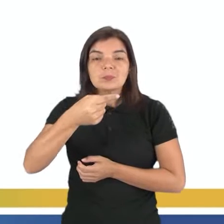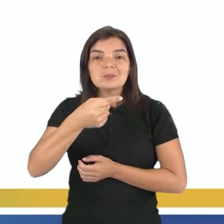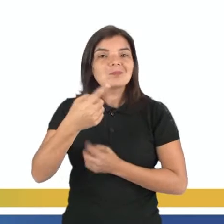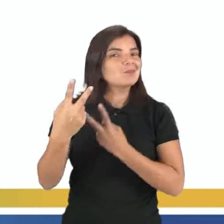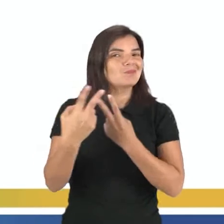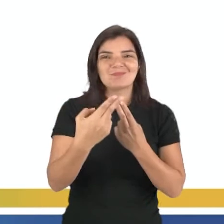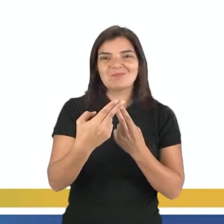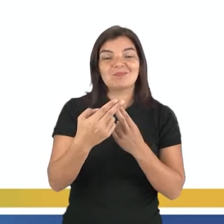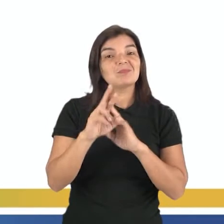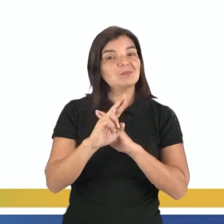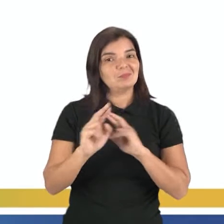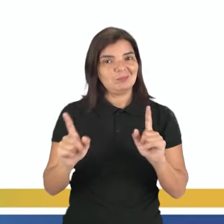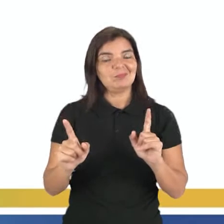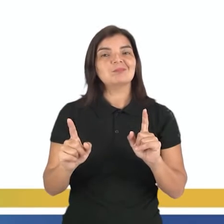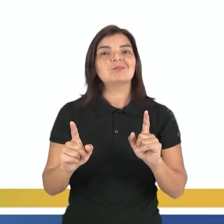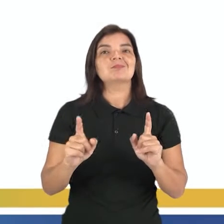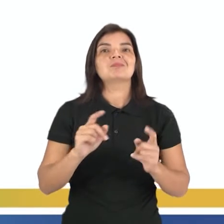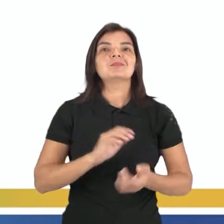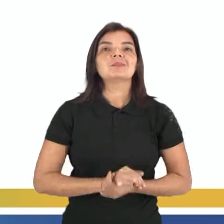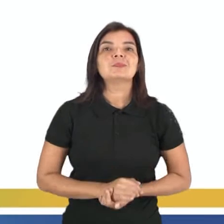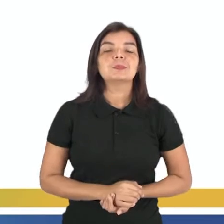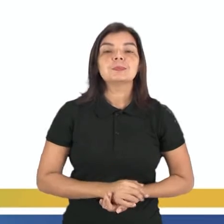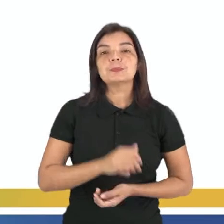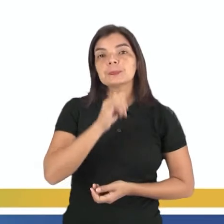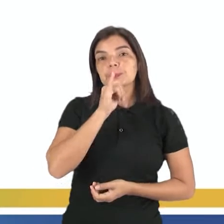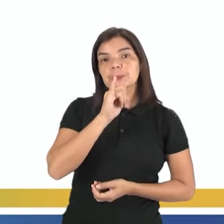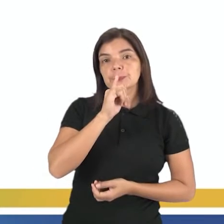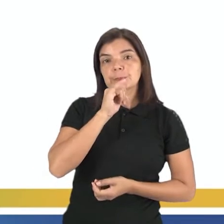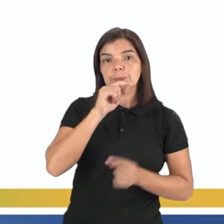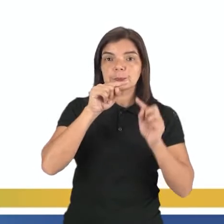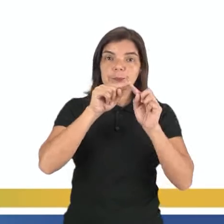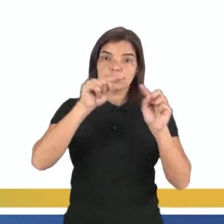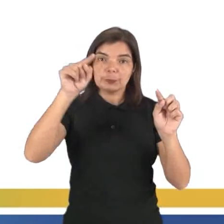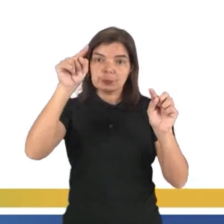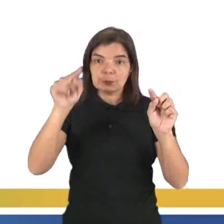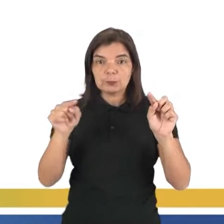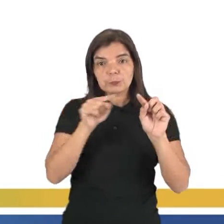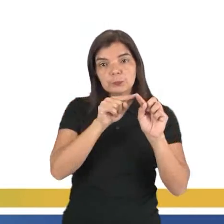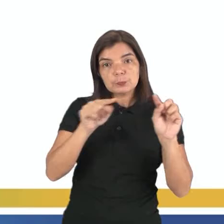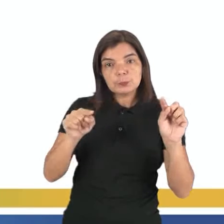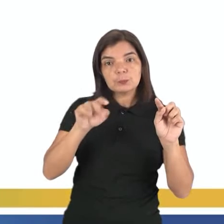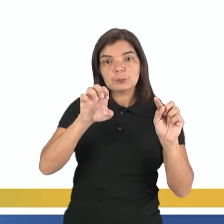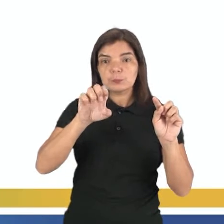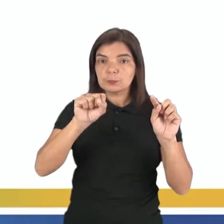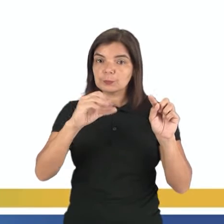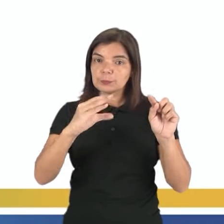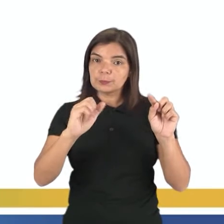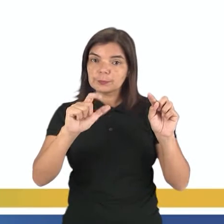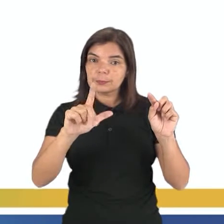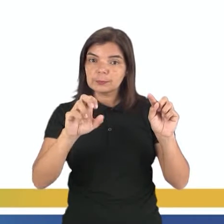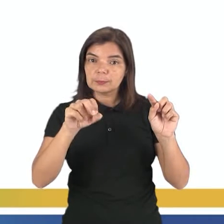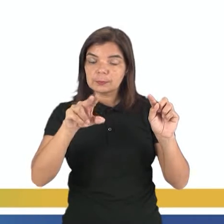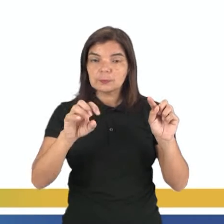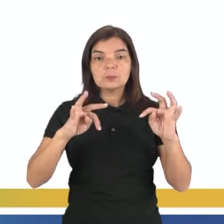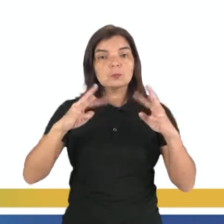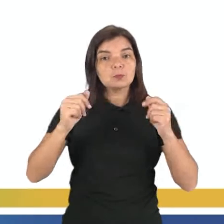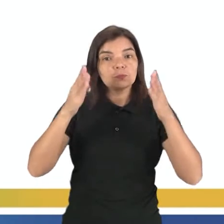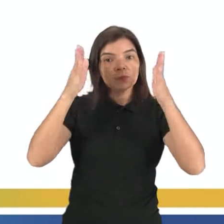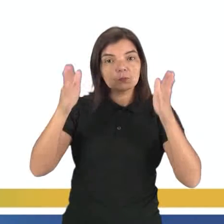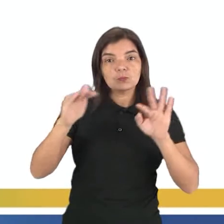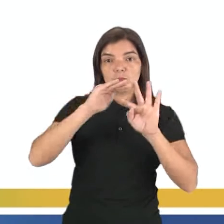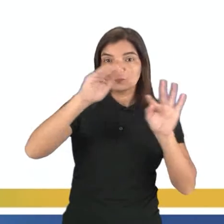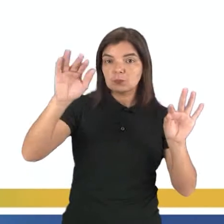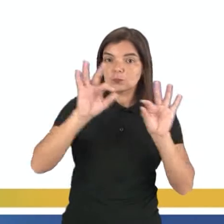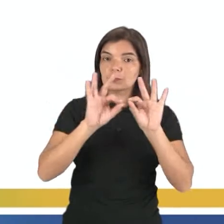é igual mais, é diferente. Então, no caso do triângulo escaleno, é um triângulo que possui todos os lados